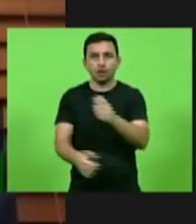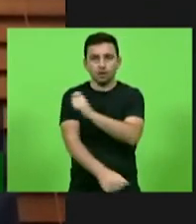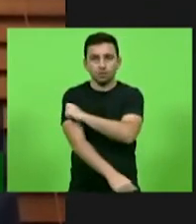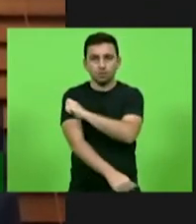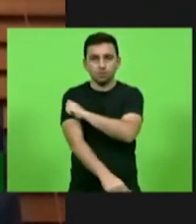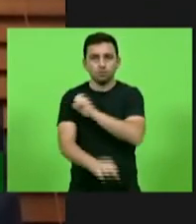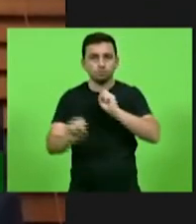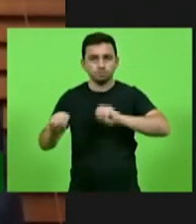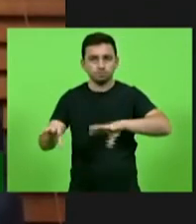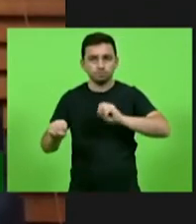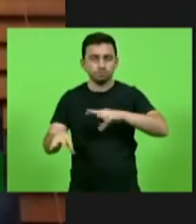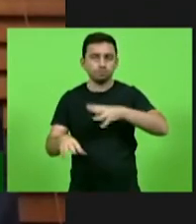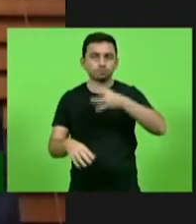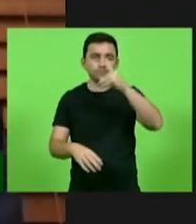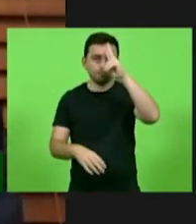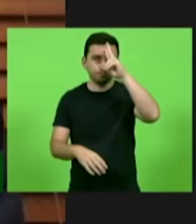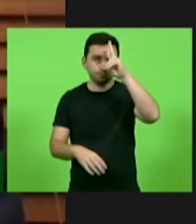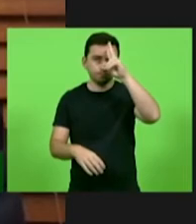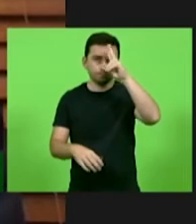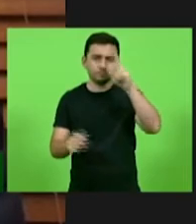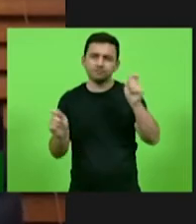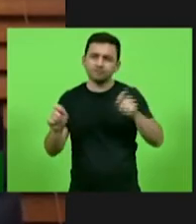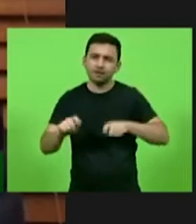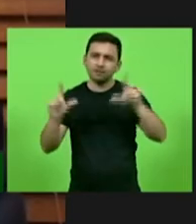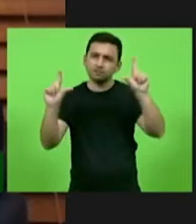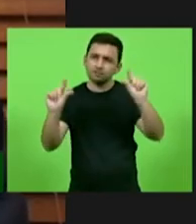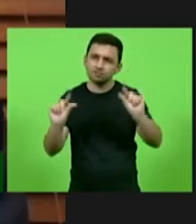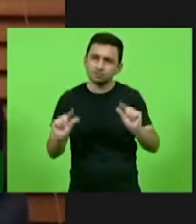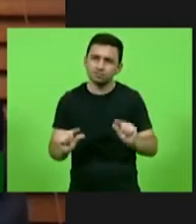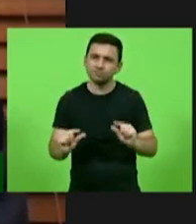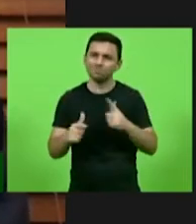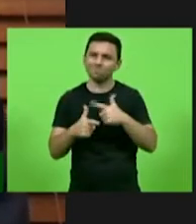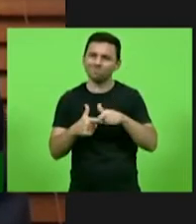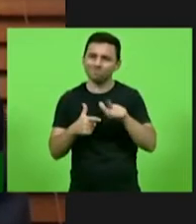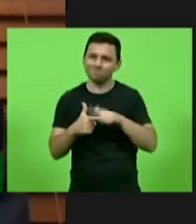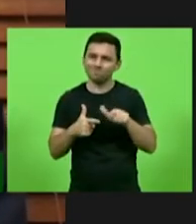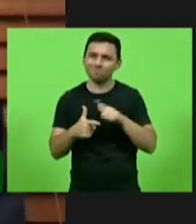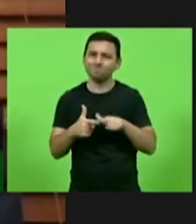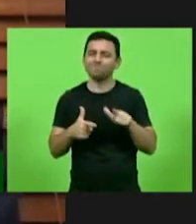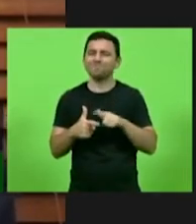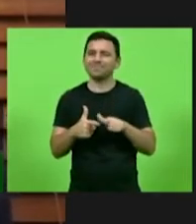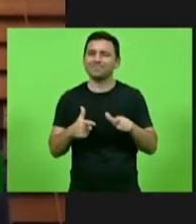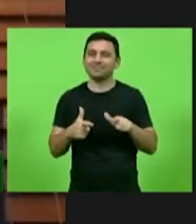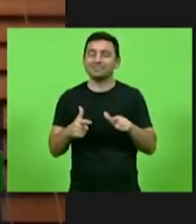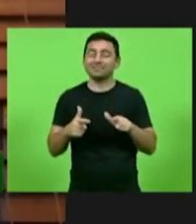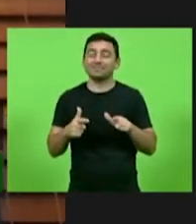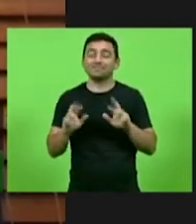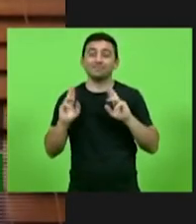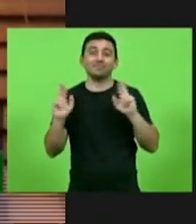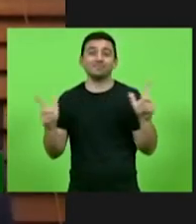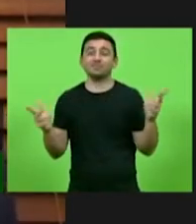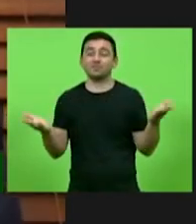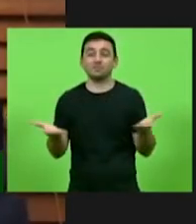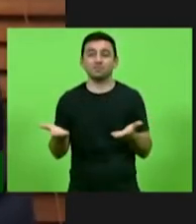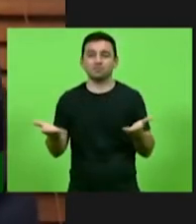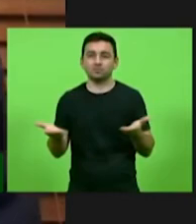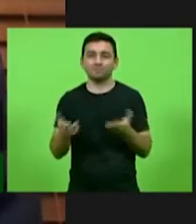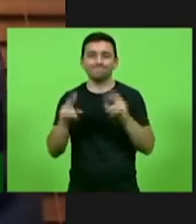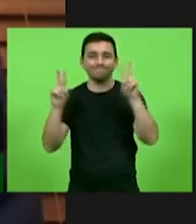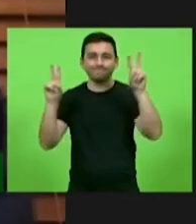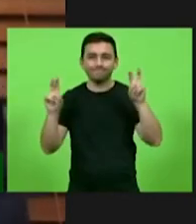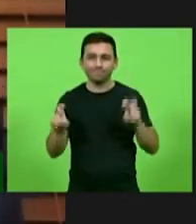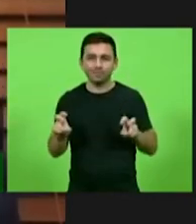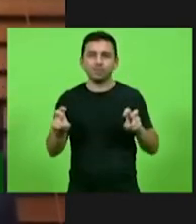e com isso nós possamos minimizar todo esse contraste que temos sobre essa questão